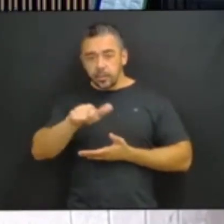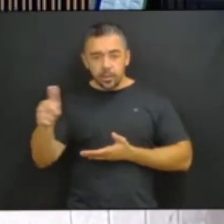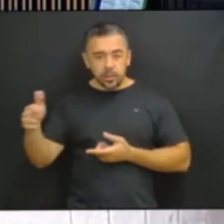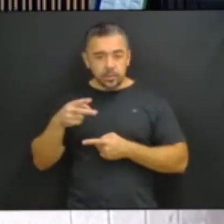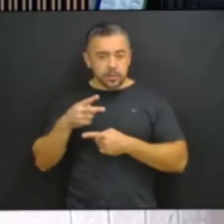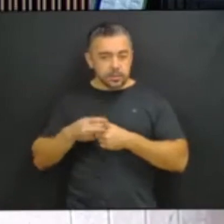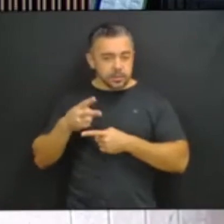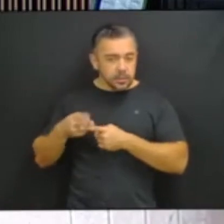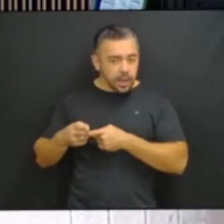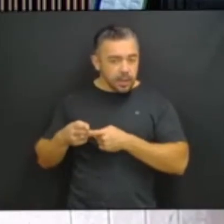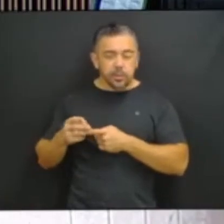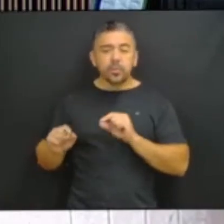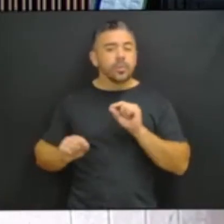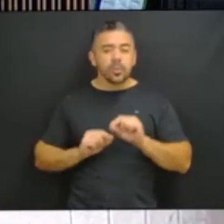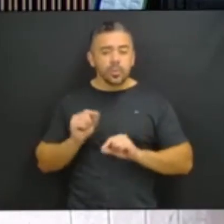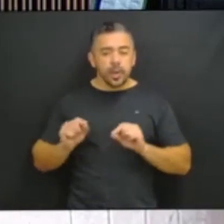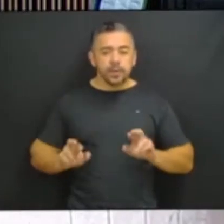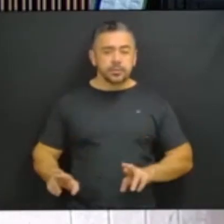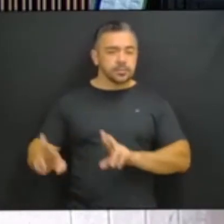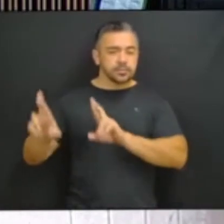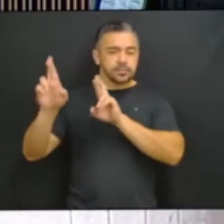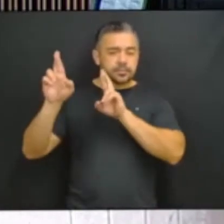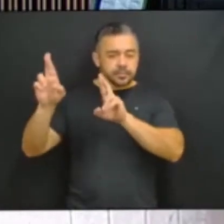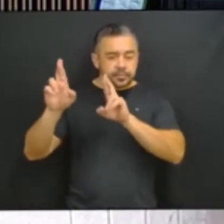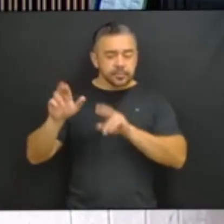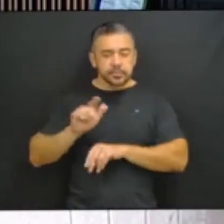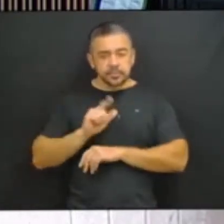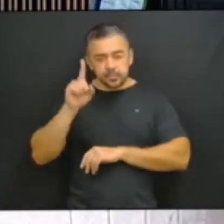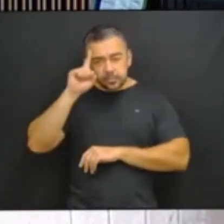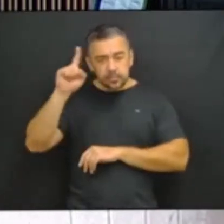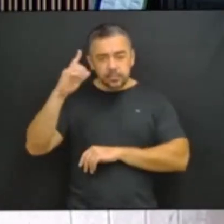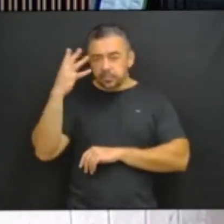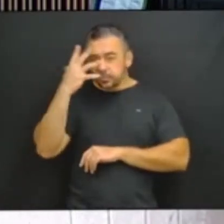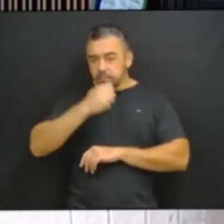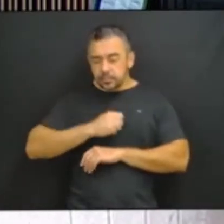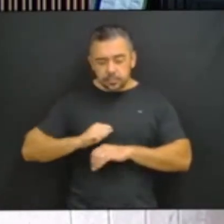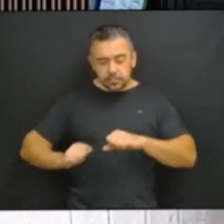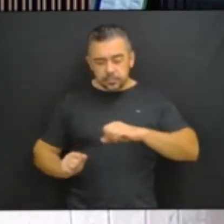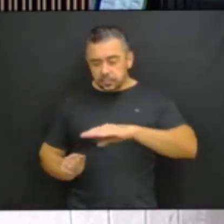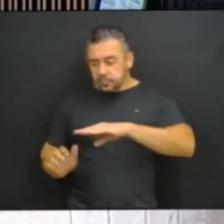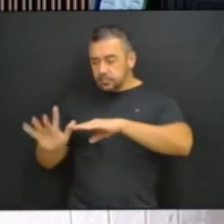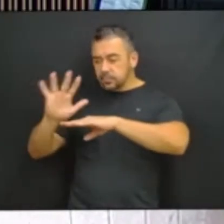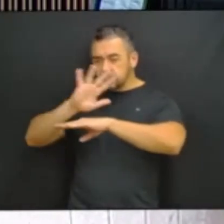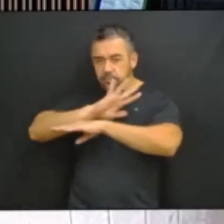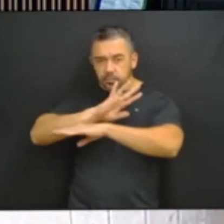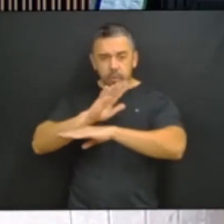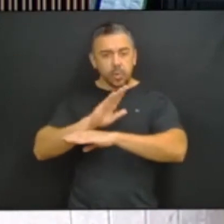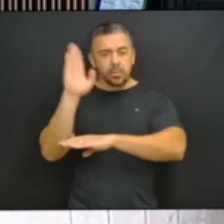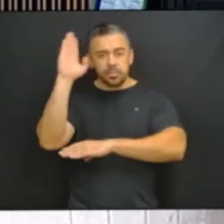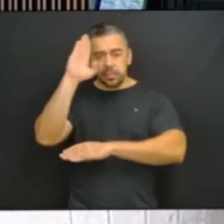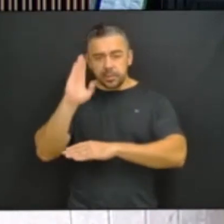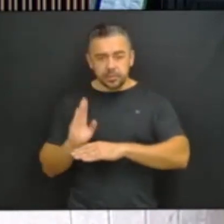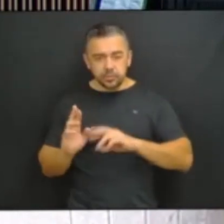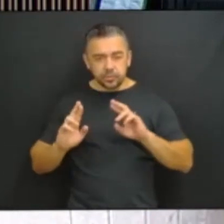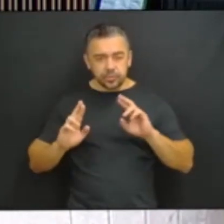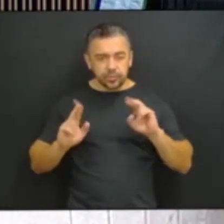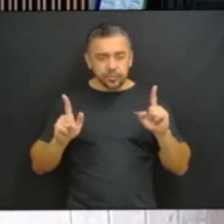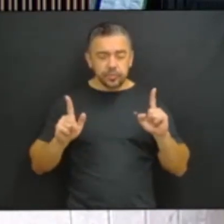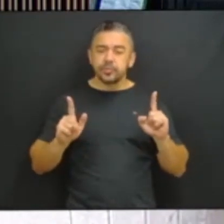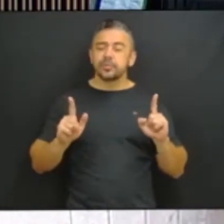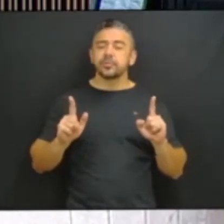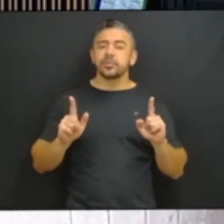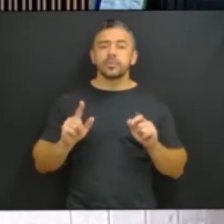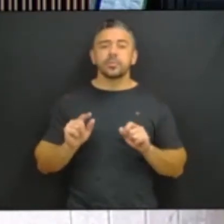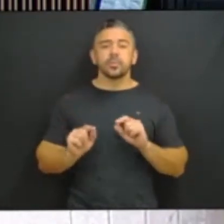uma outra série de esperança que traz um dia bonito que traz um Brasil diferente que faz com